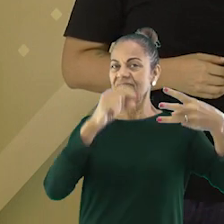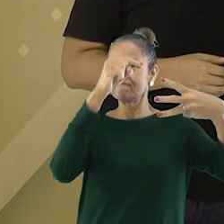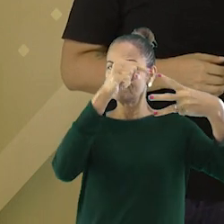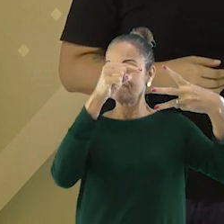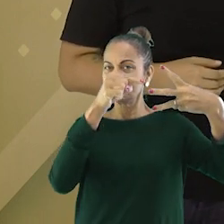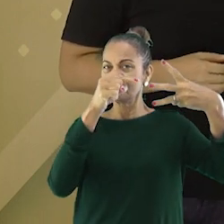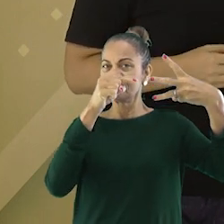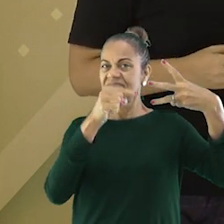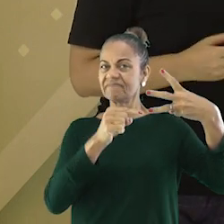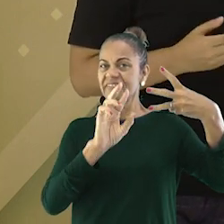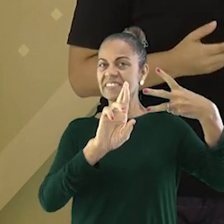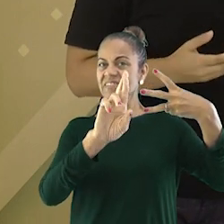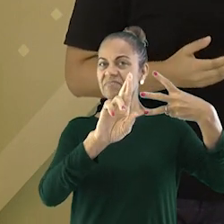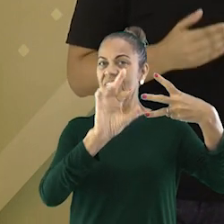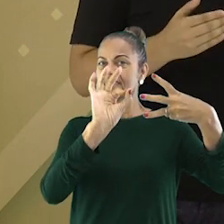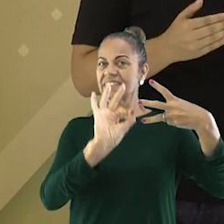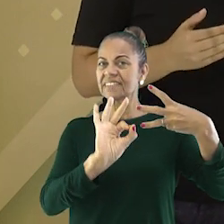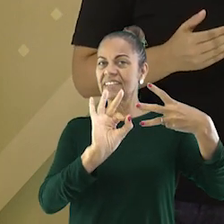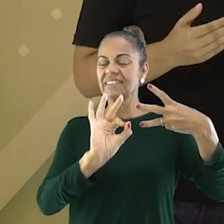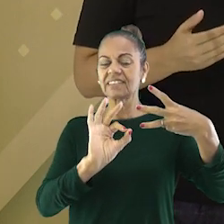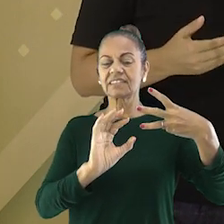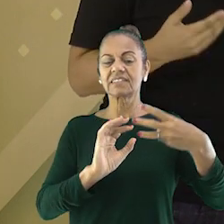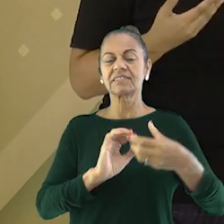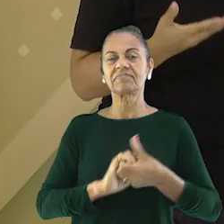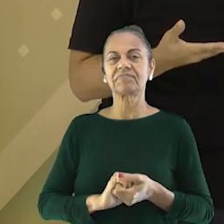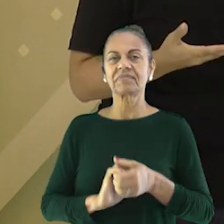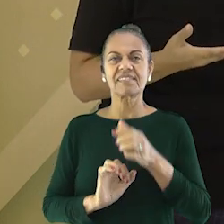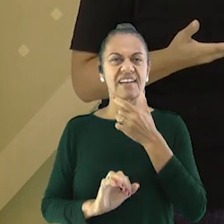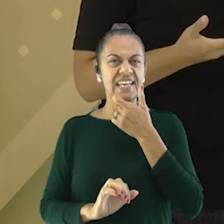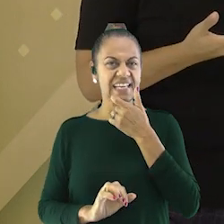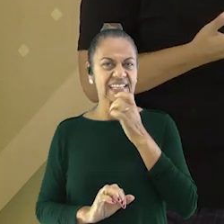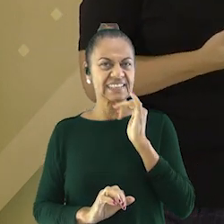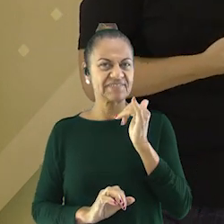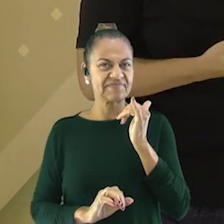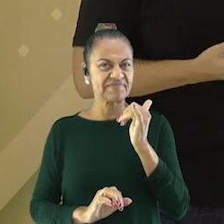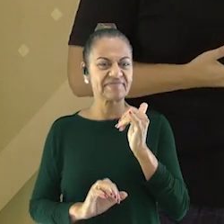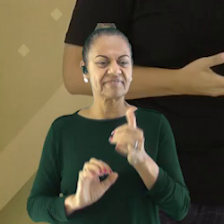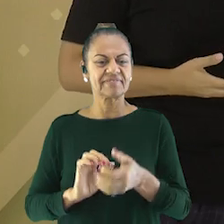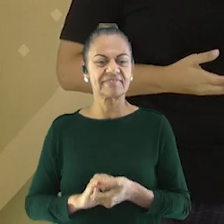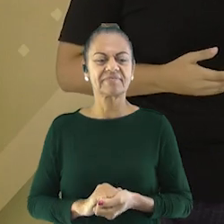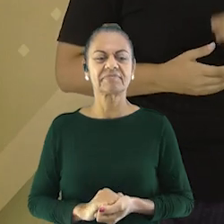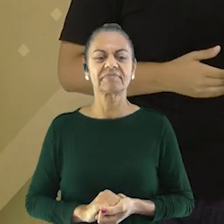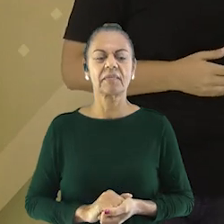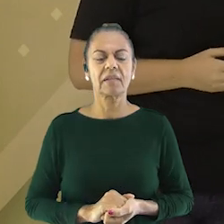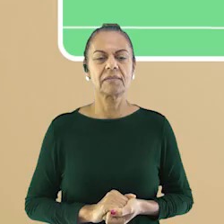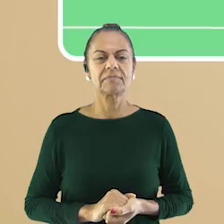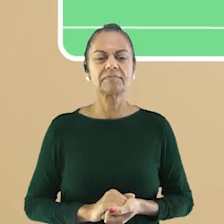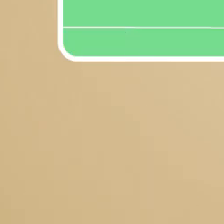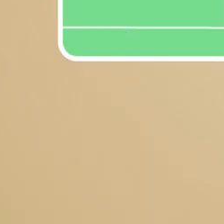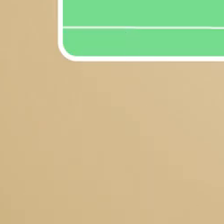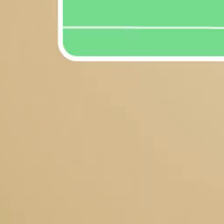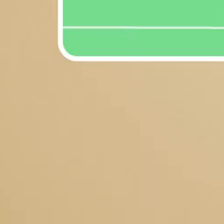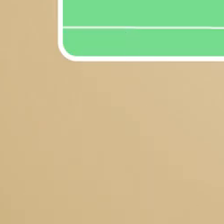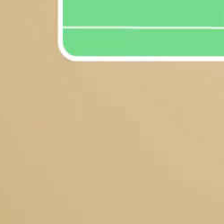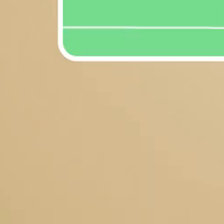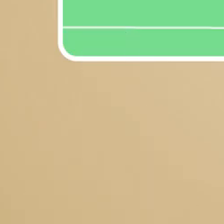a resposta. I think rock is more interesting than soul. Time.